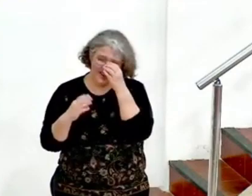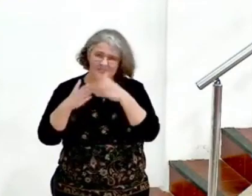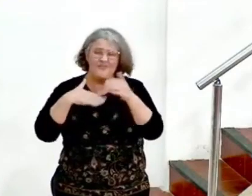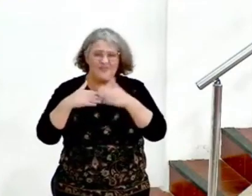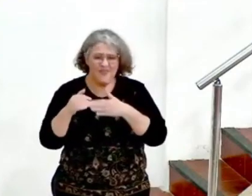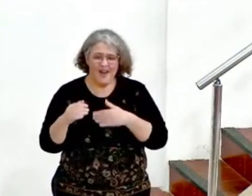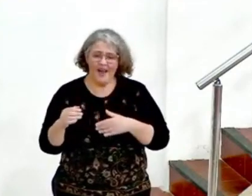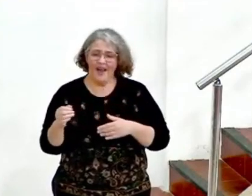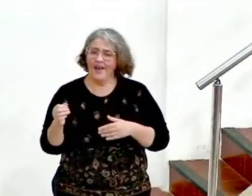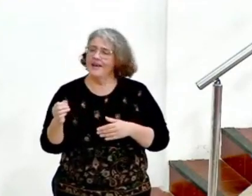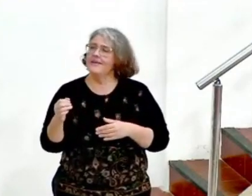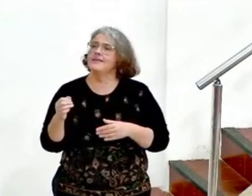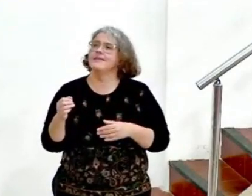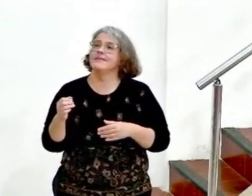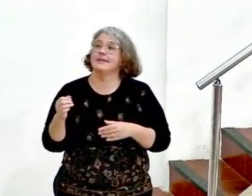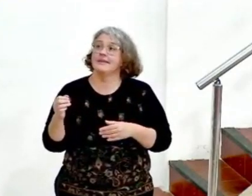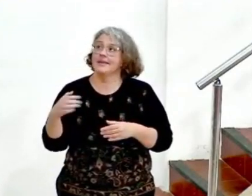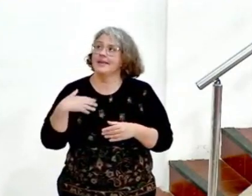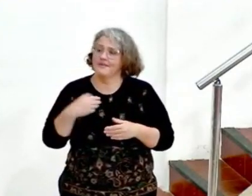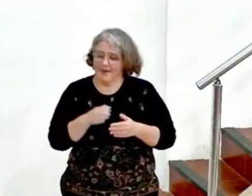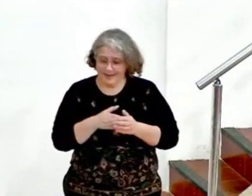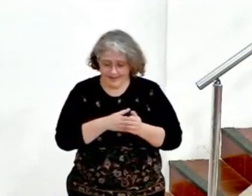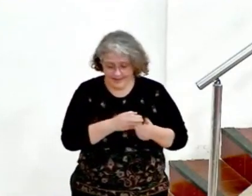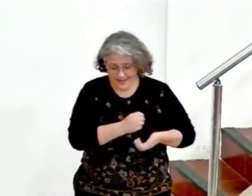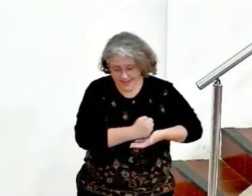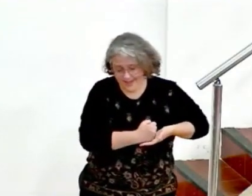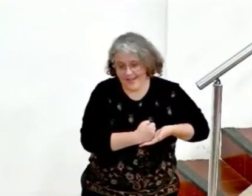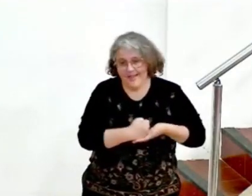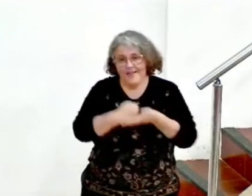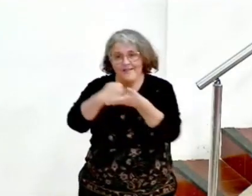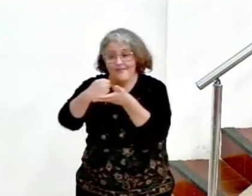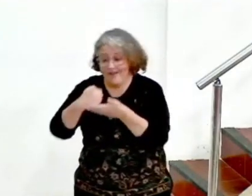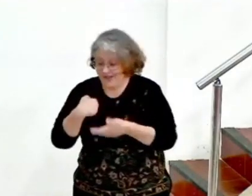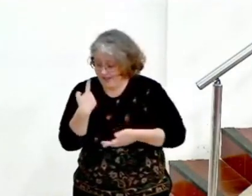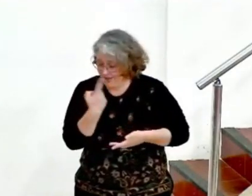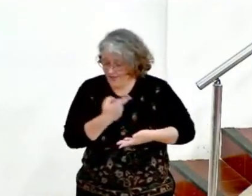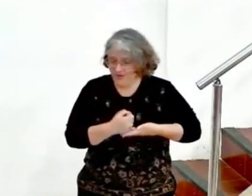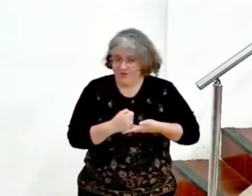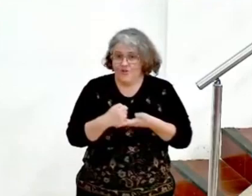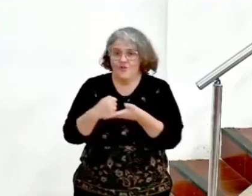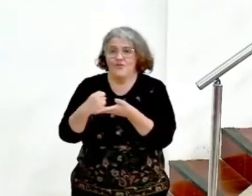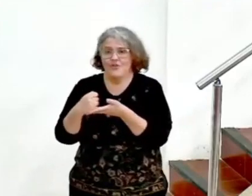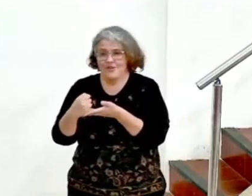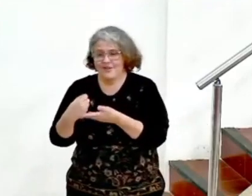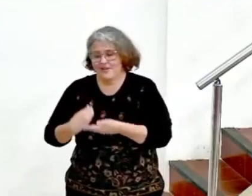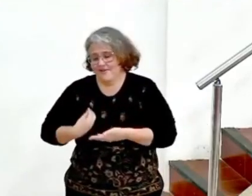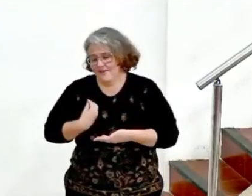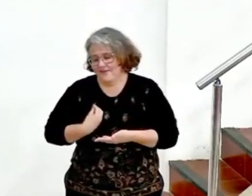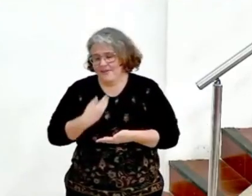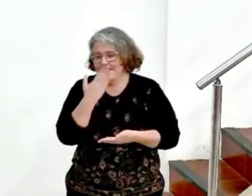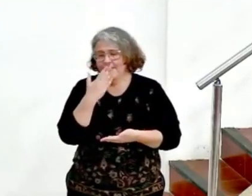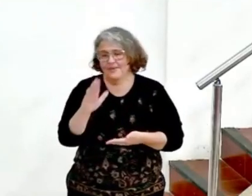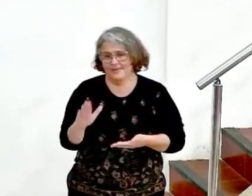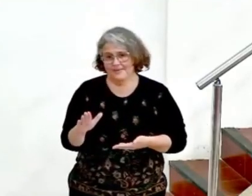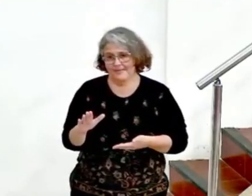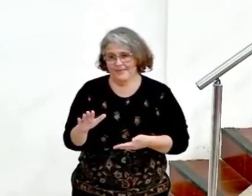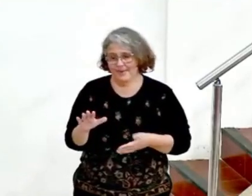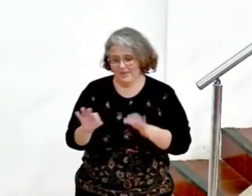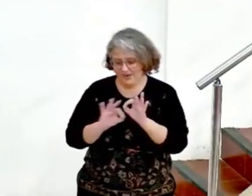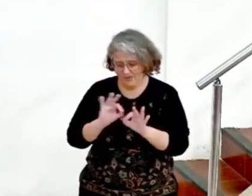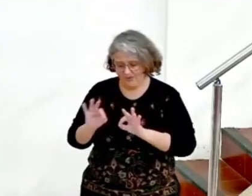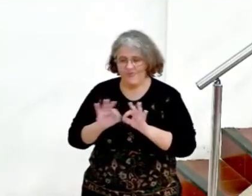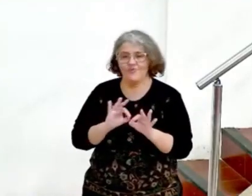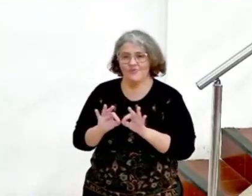vai levar-nos a viver a promessa enquanto ele está preparando para